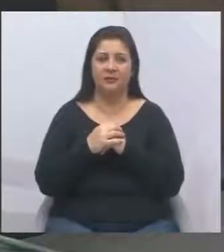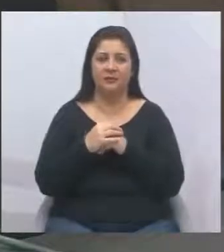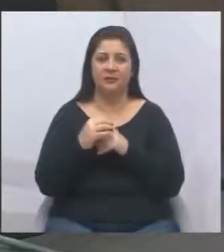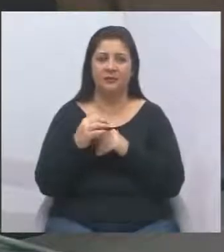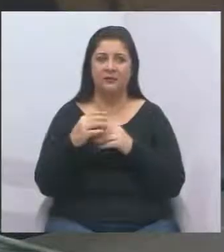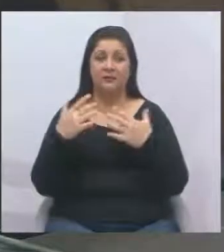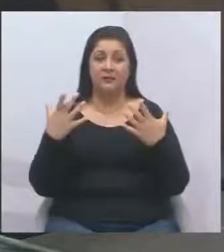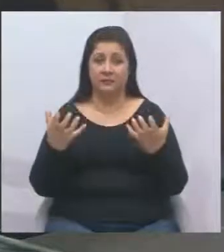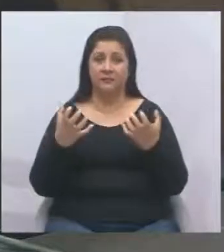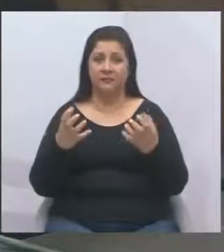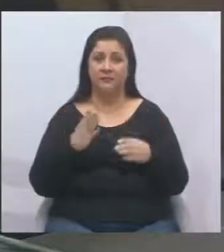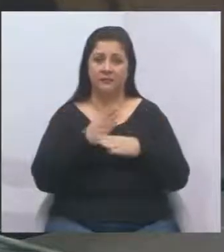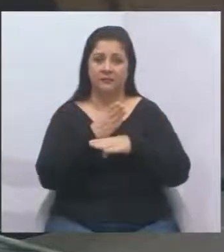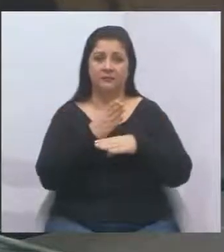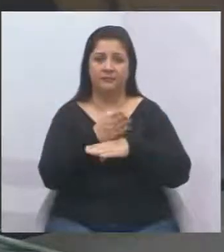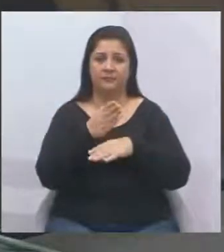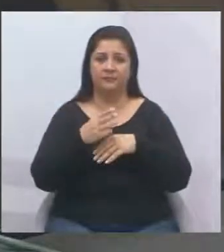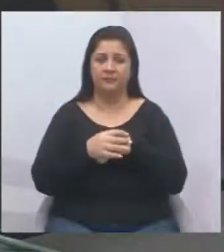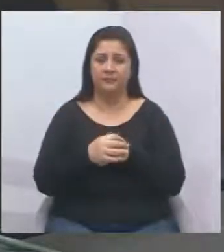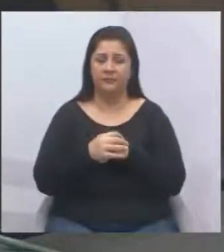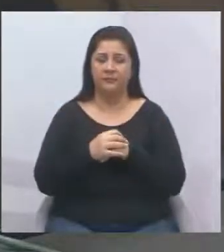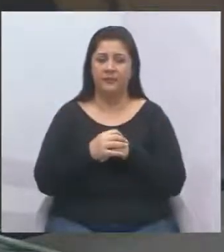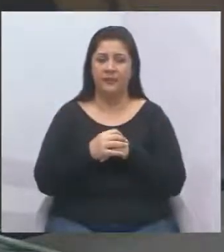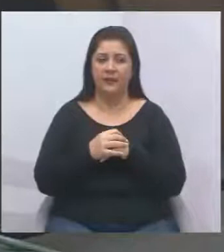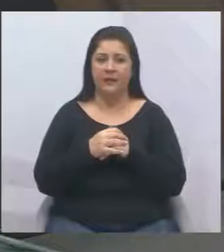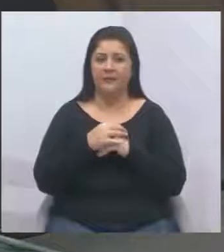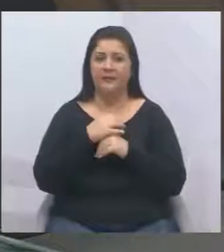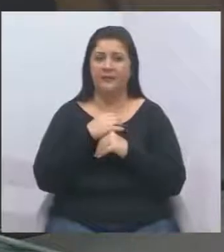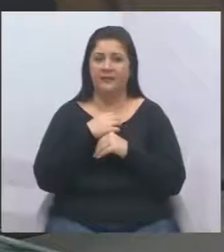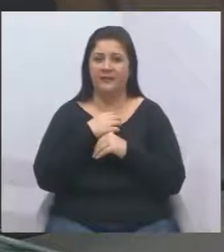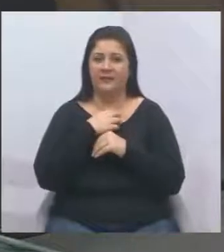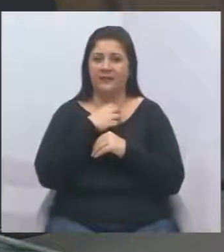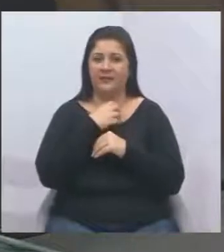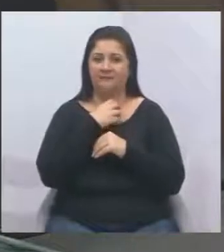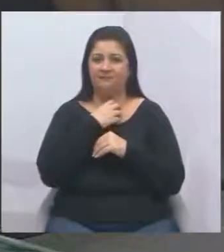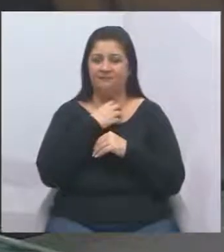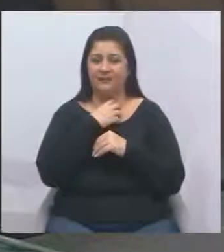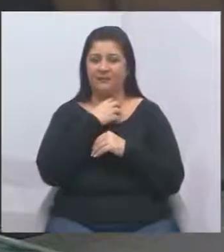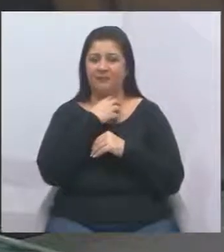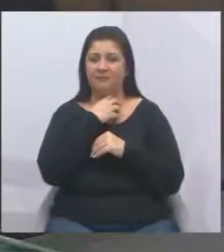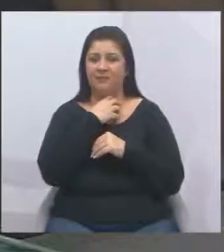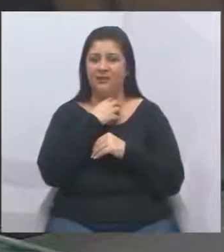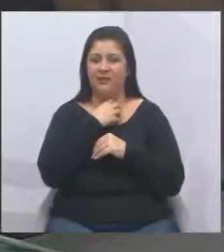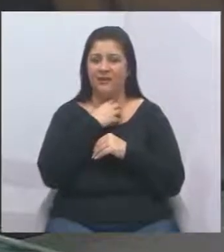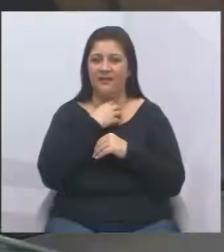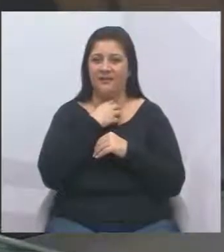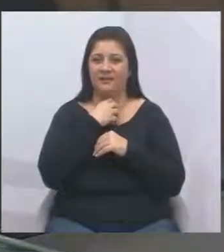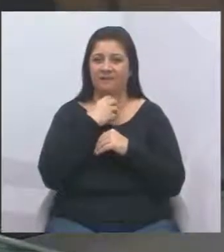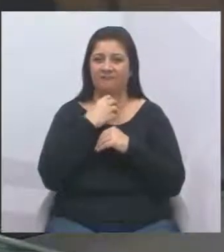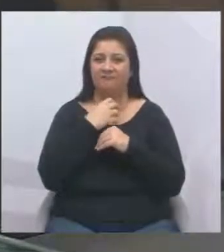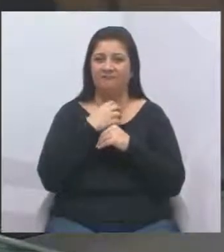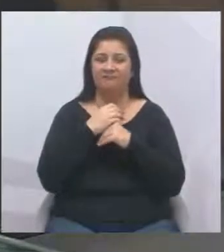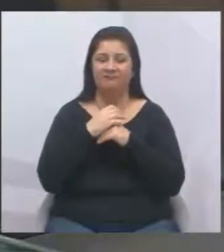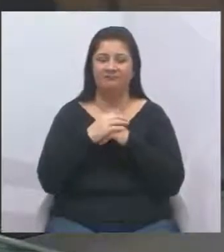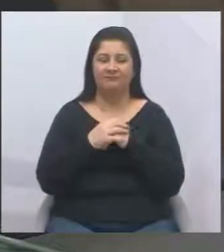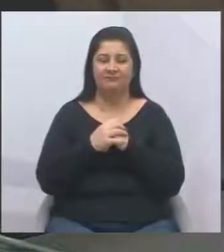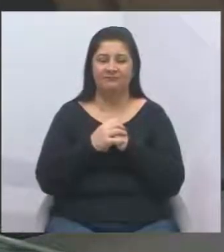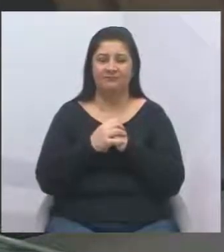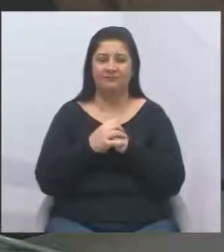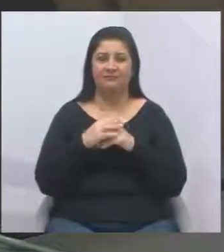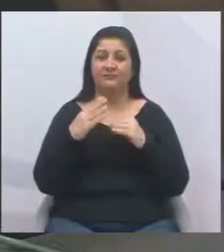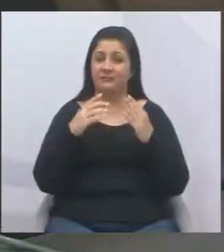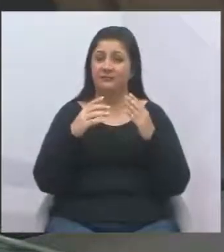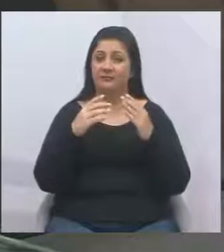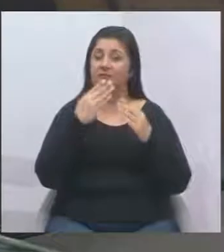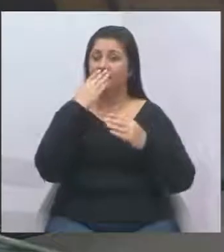puderam estar presentes, mas aqueles que estiveram presentes puderam ouvir do nosso presidente Paulinho dos Condutores a